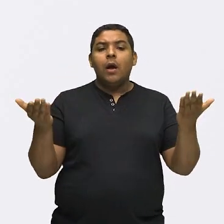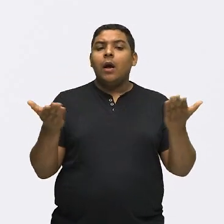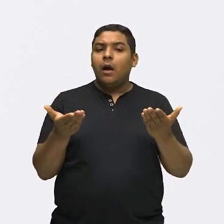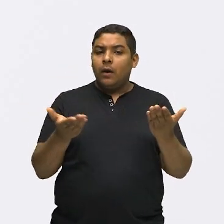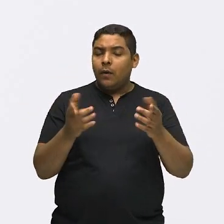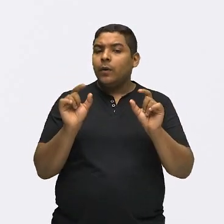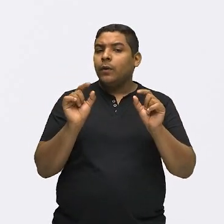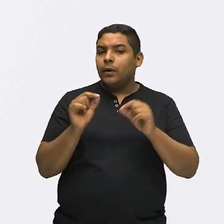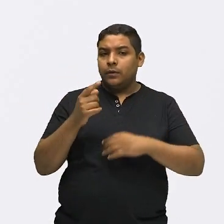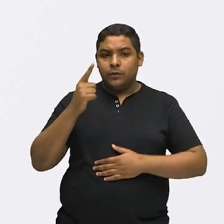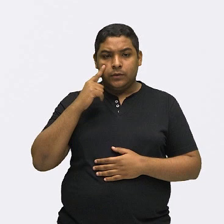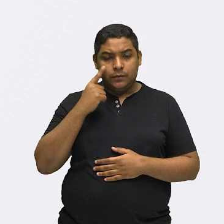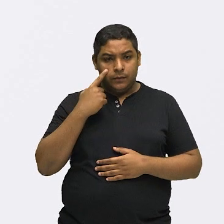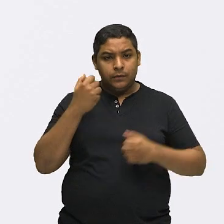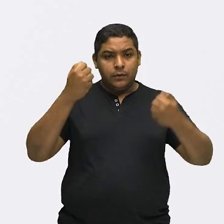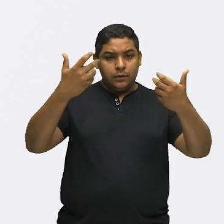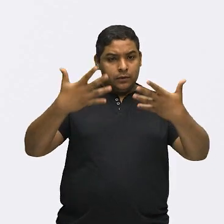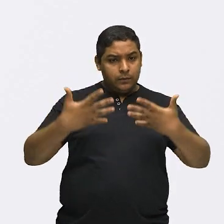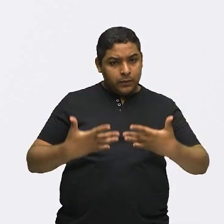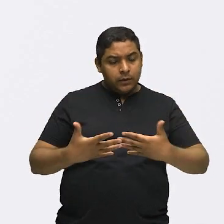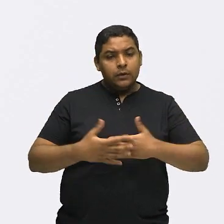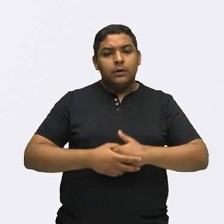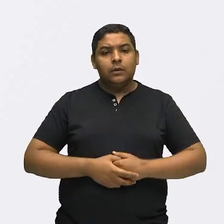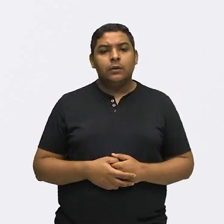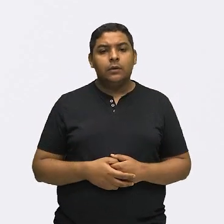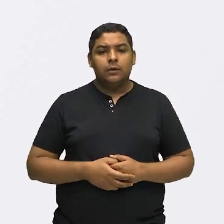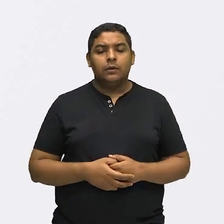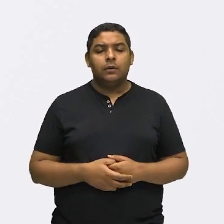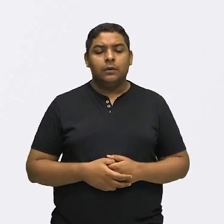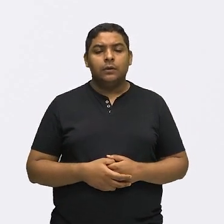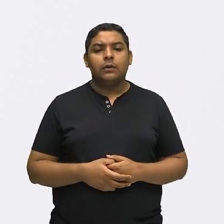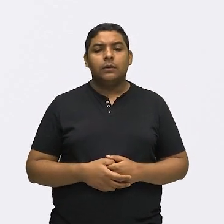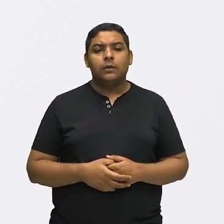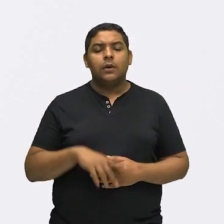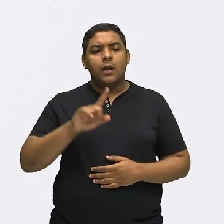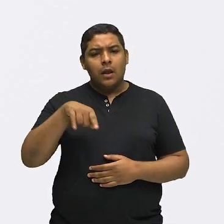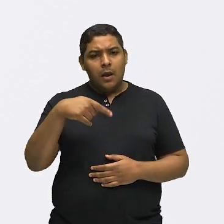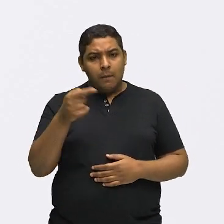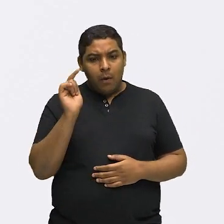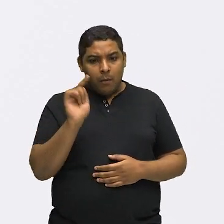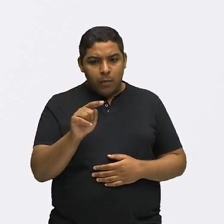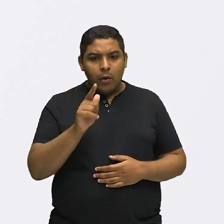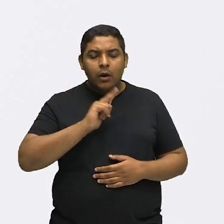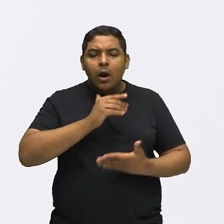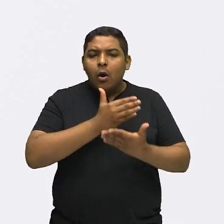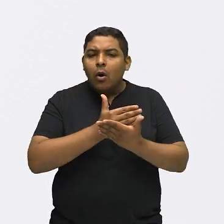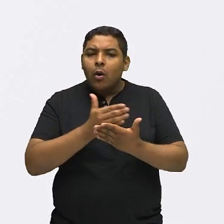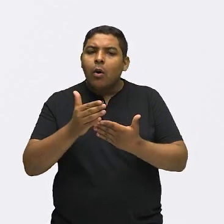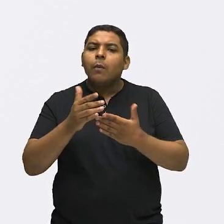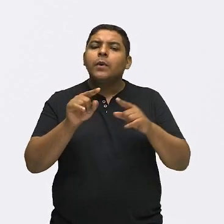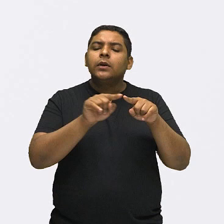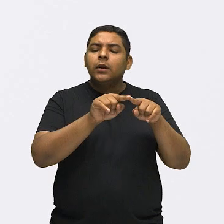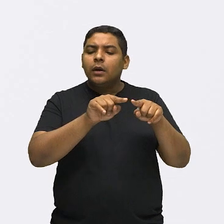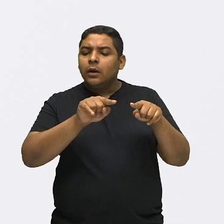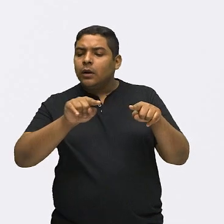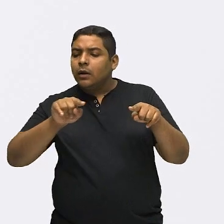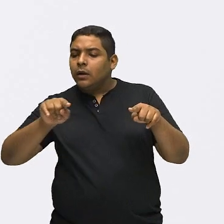Como eu falei para vocês, depois do ponto, você vai começar